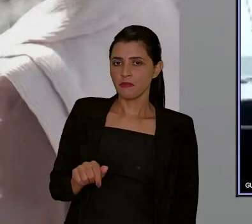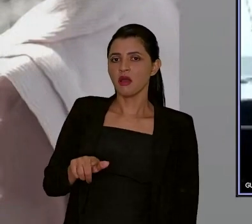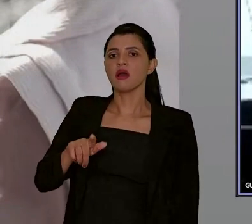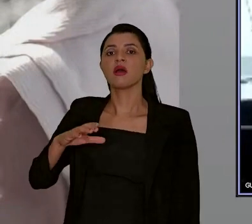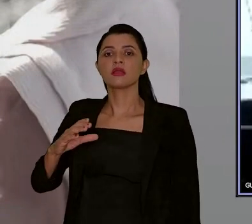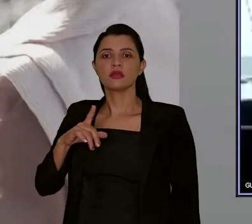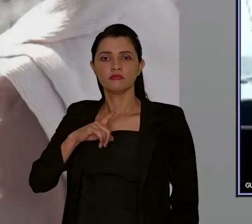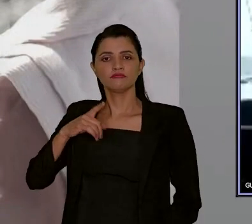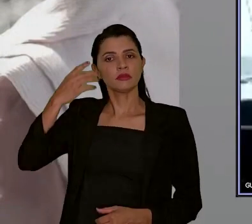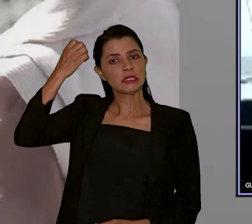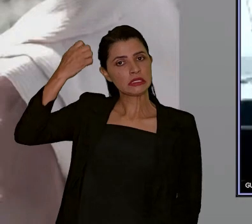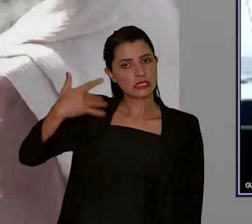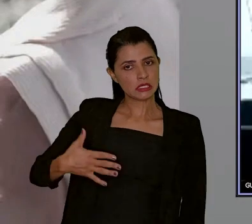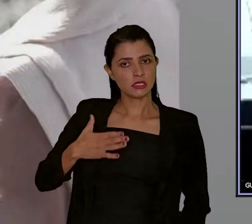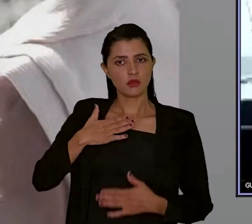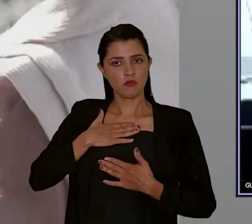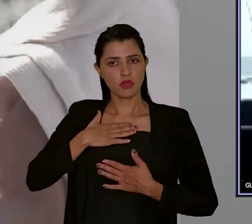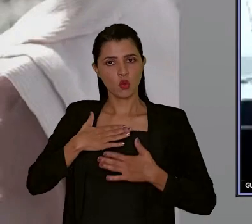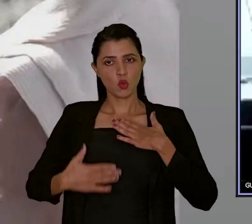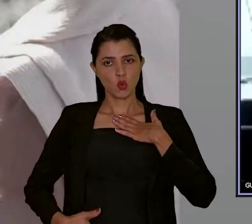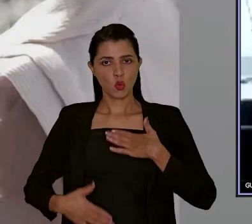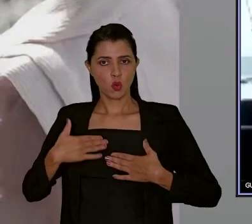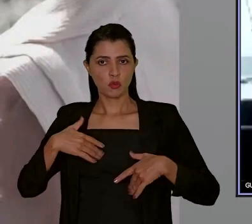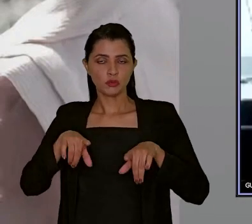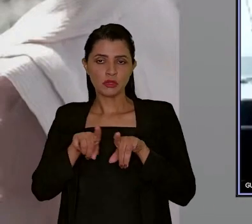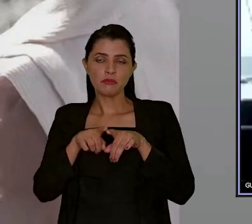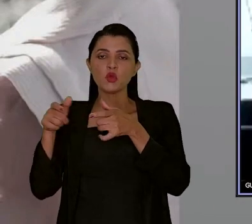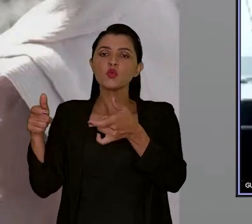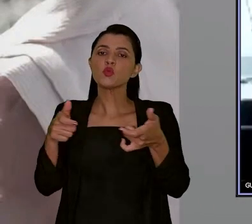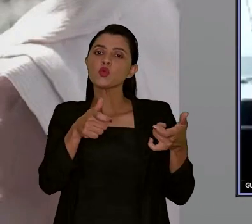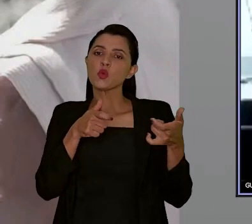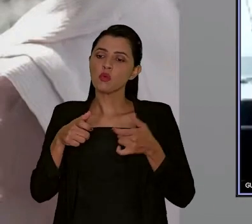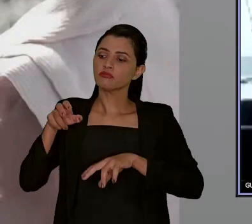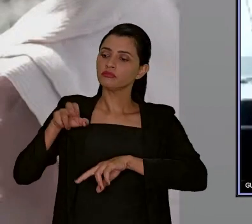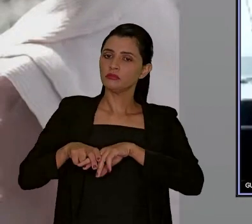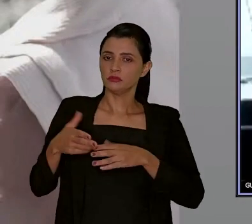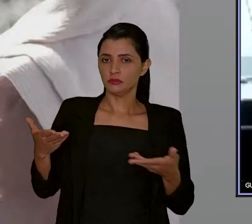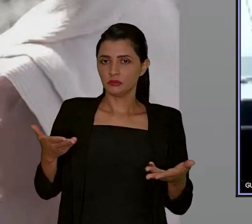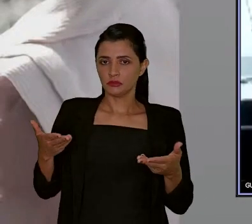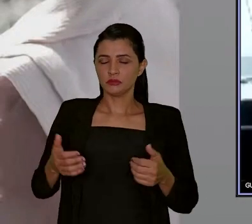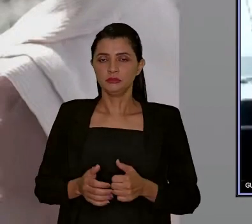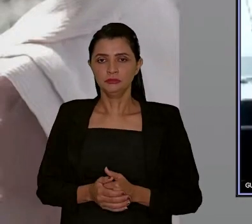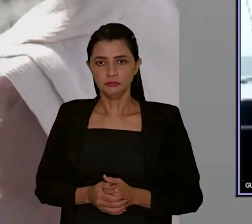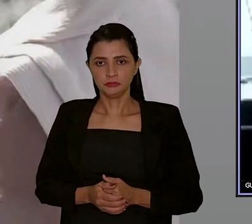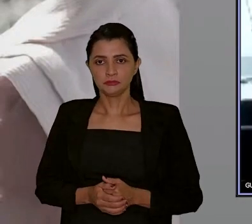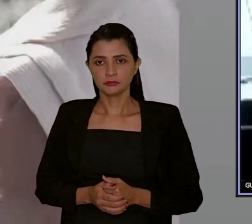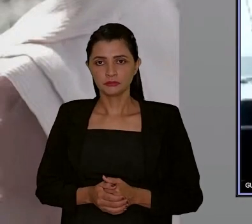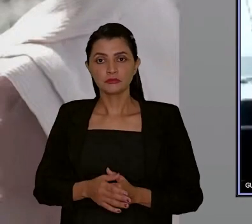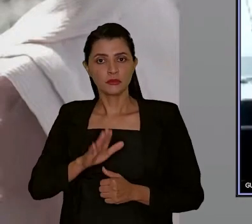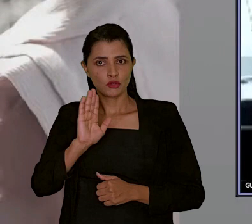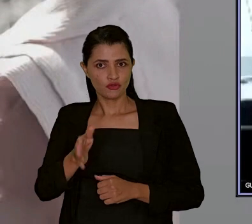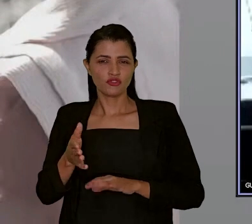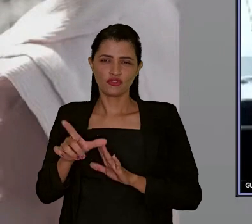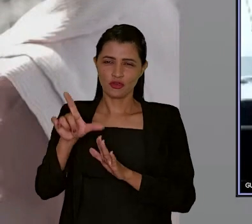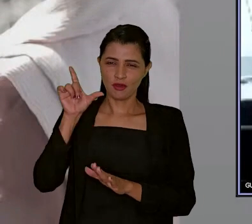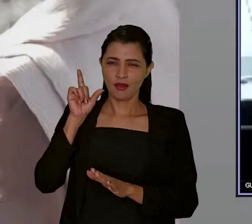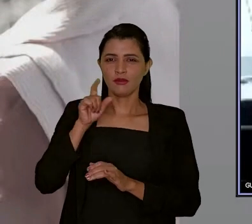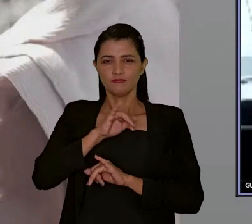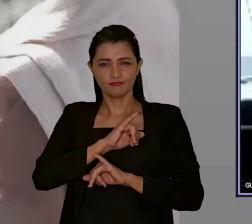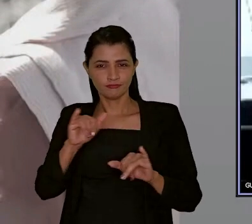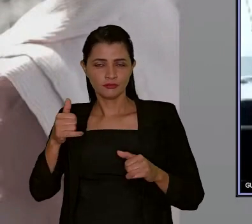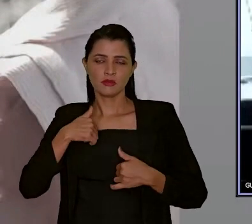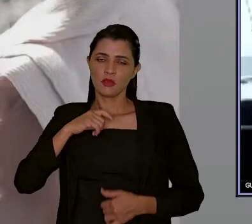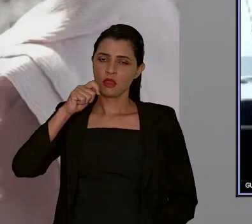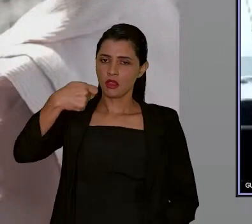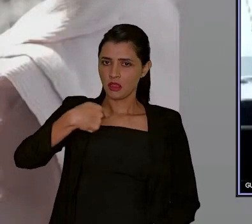minha física, como também do ambiente em que me encontro. Como já foi anunciado, eu sou